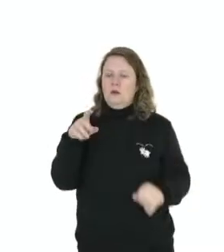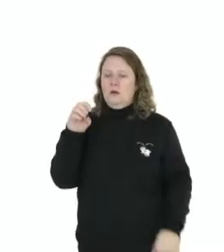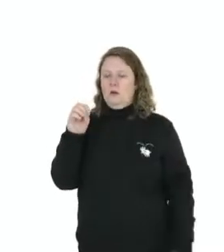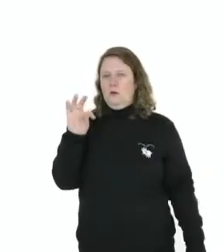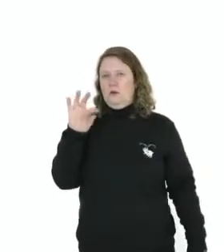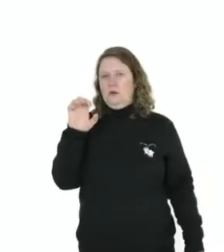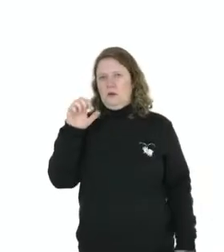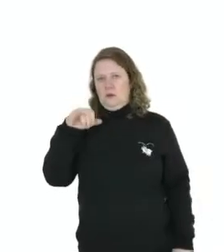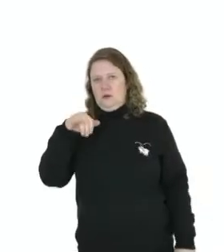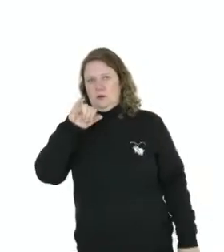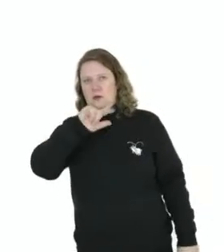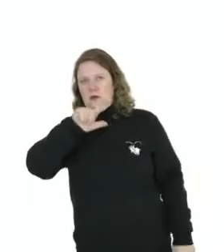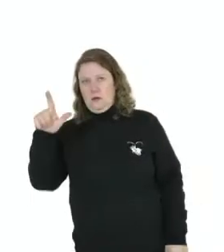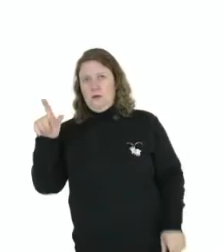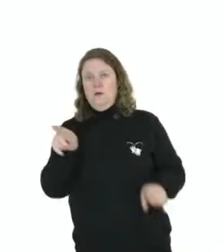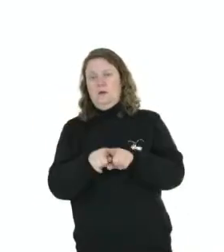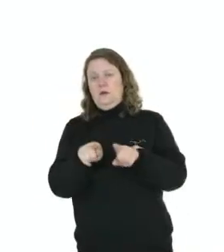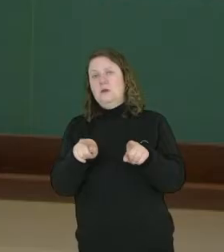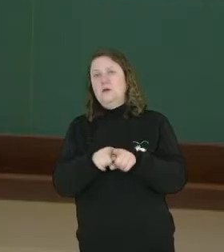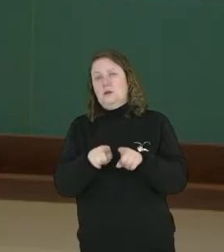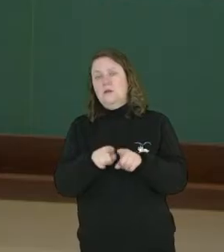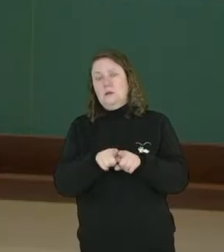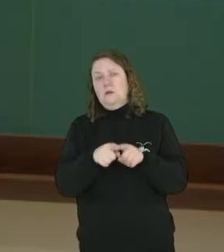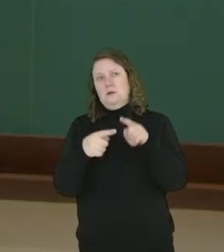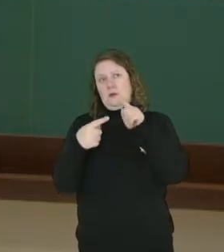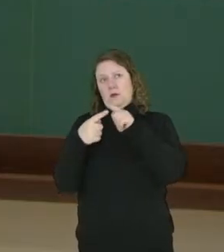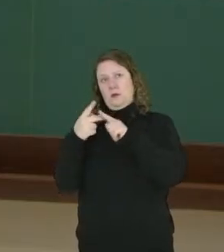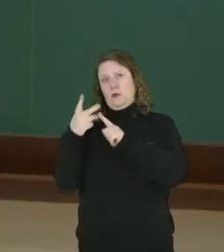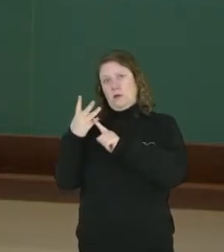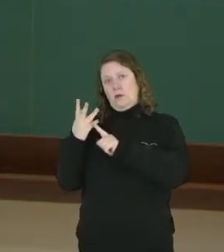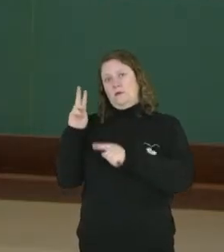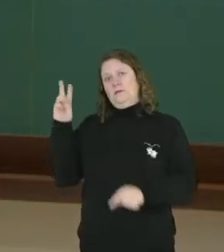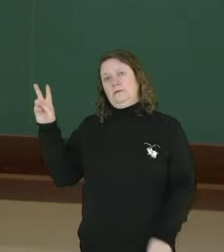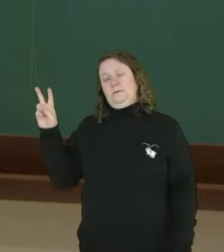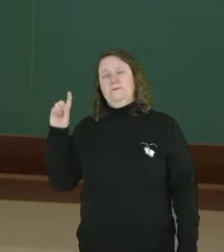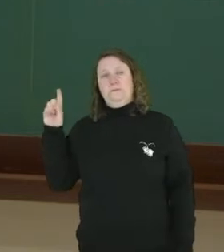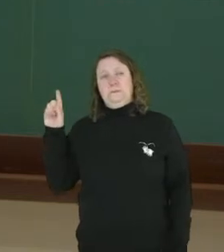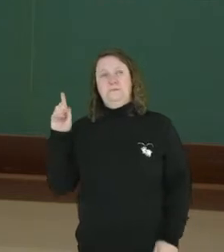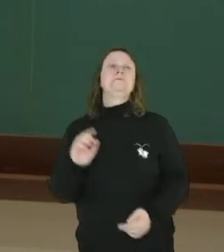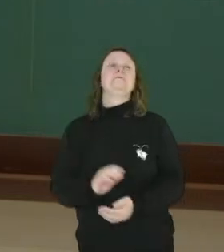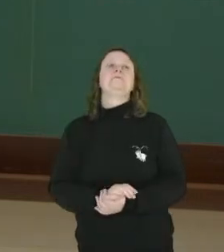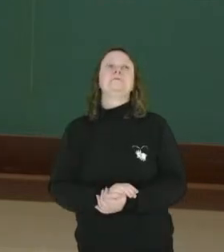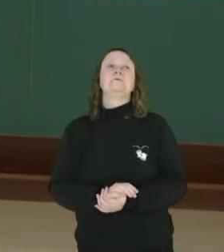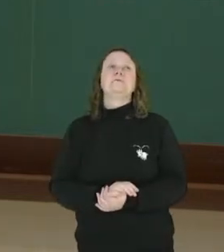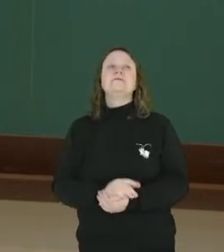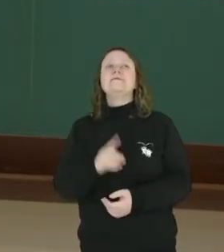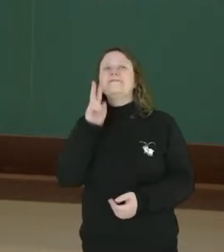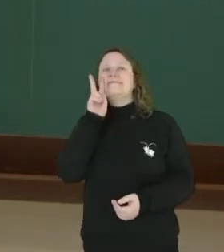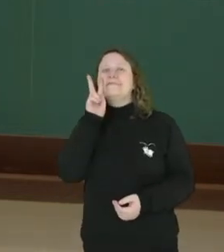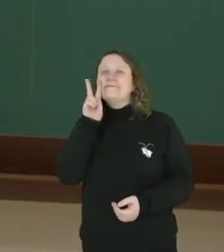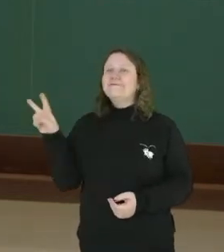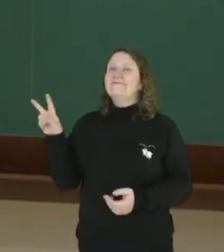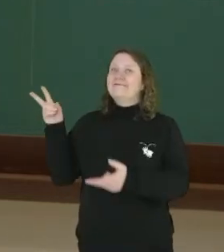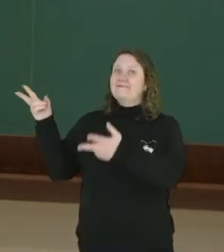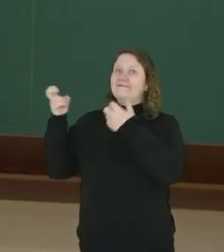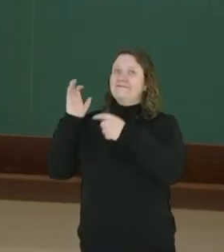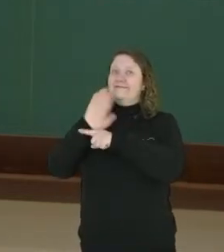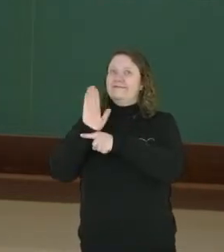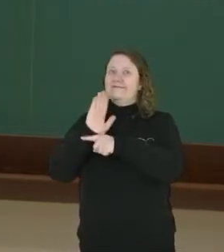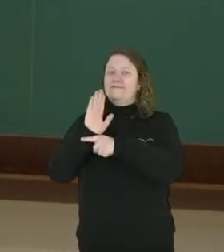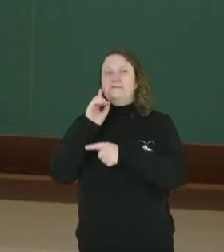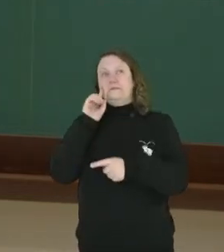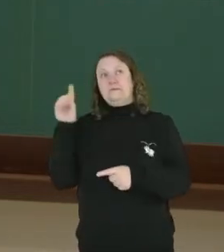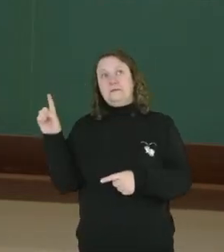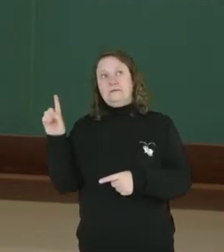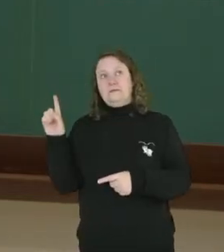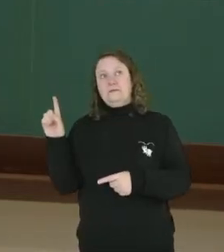energia cinética e, consequentemente, energia mecânica. Ok? Bem, eu quero que vocês observem esse GIF aqui, ó, o cara fazendo